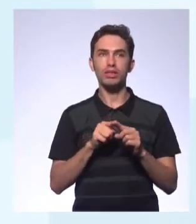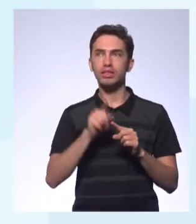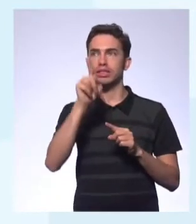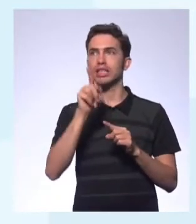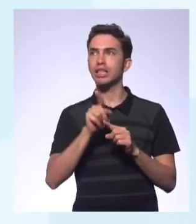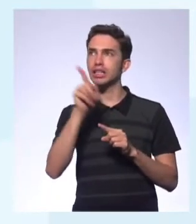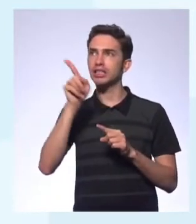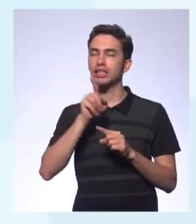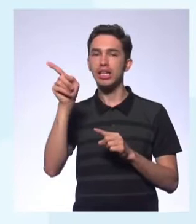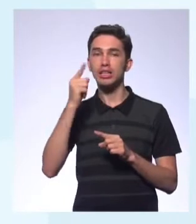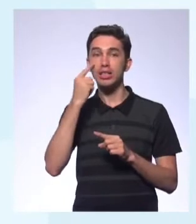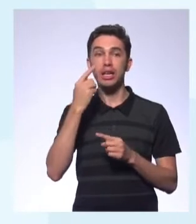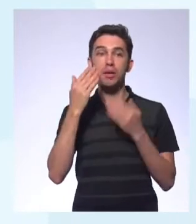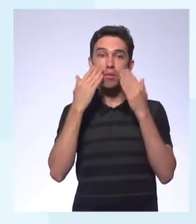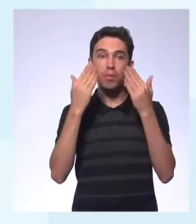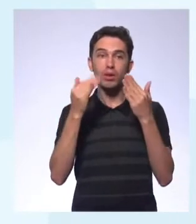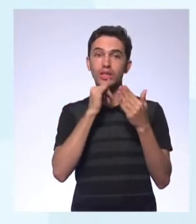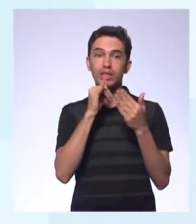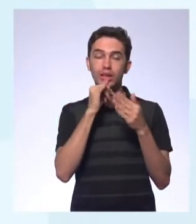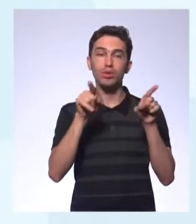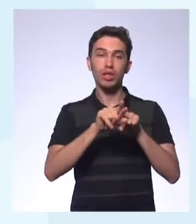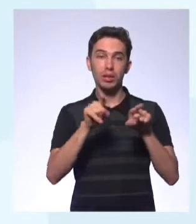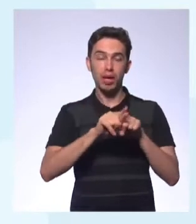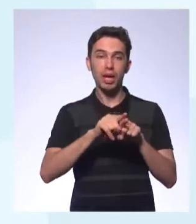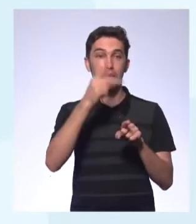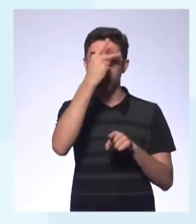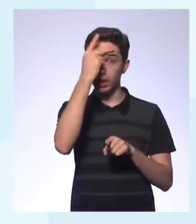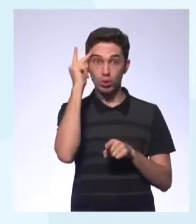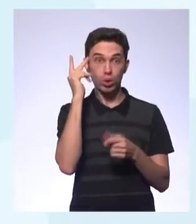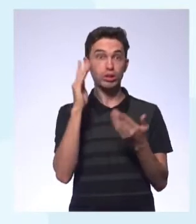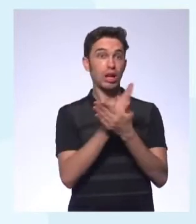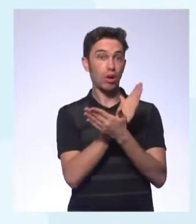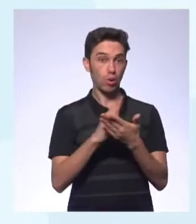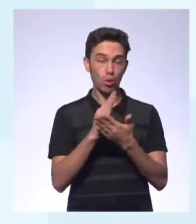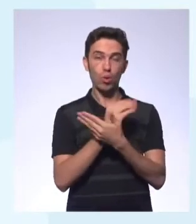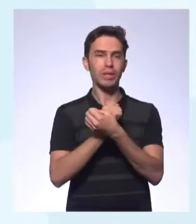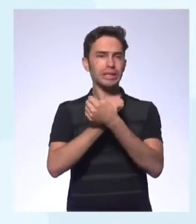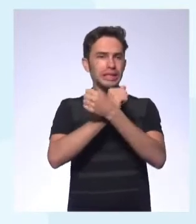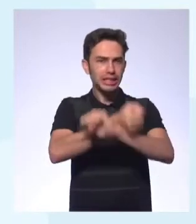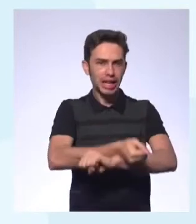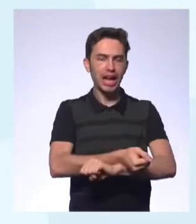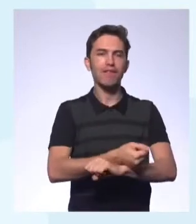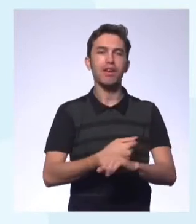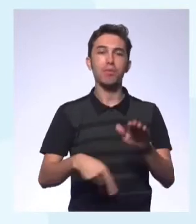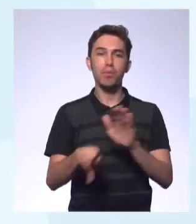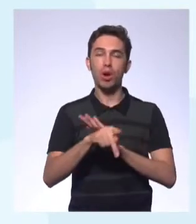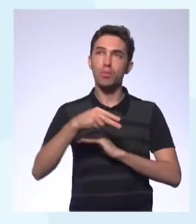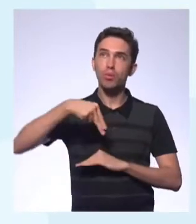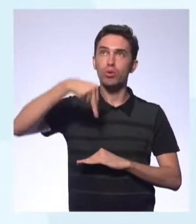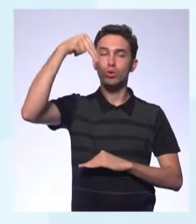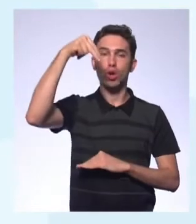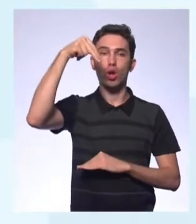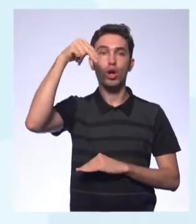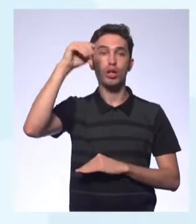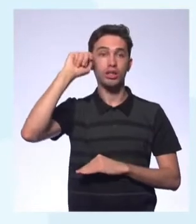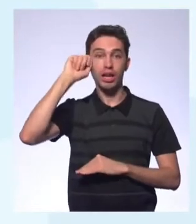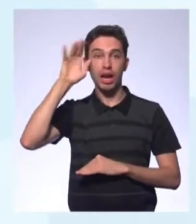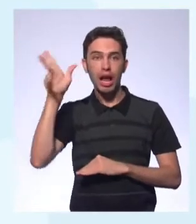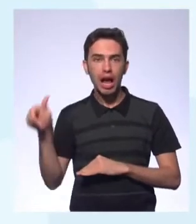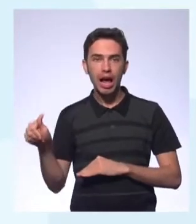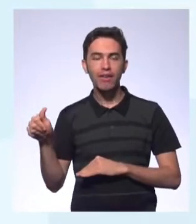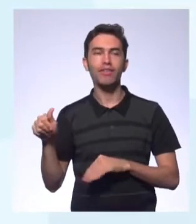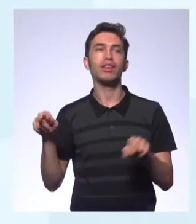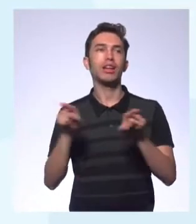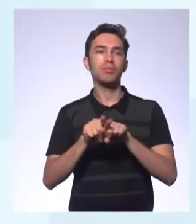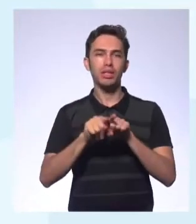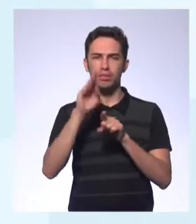indicam um fluxo de escravos também no norte da África, principalmente aí com o